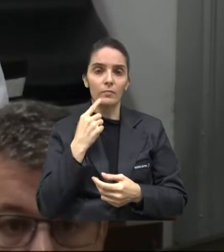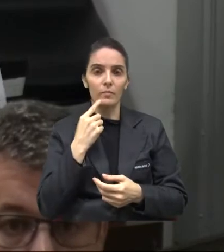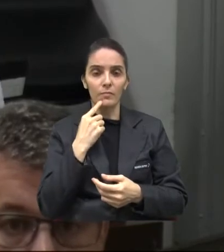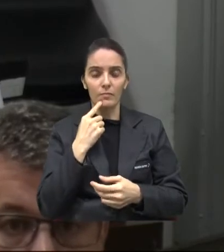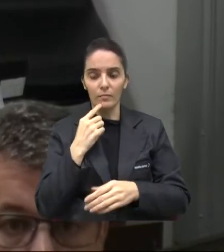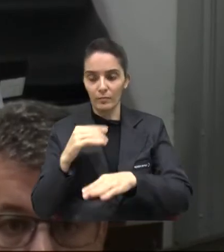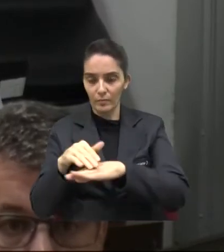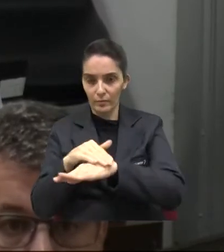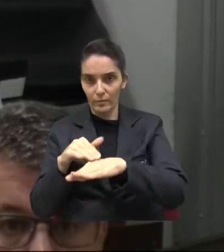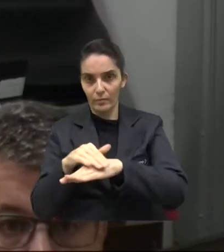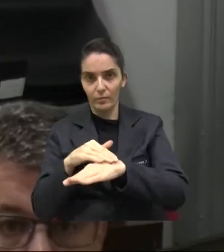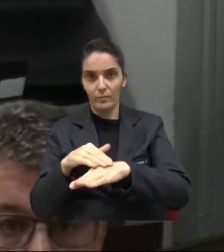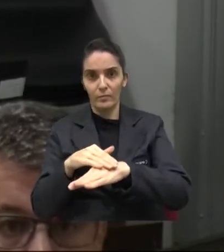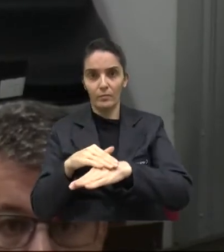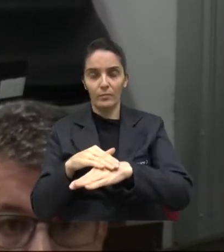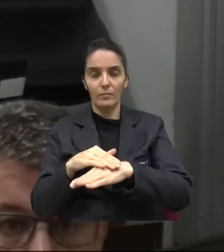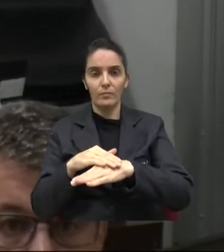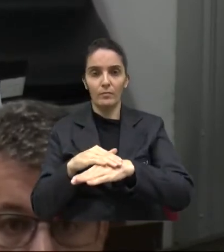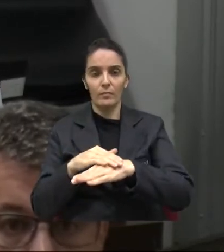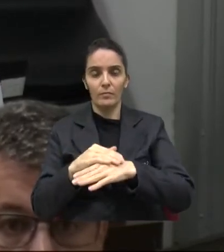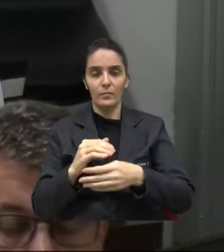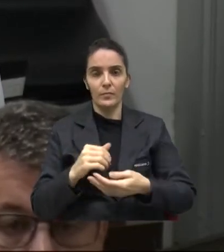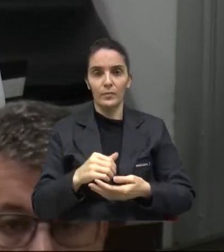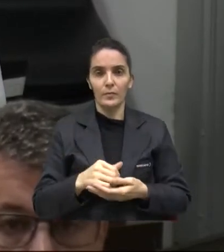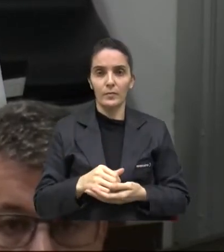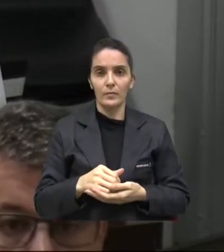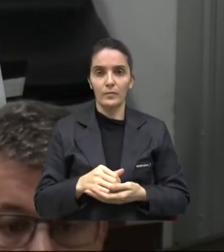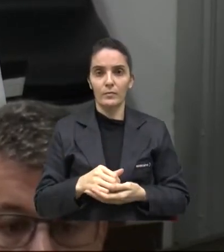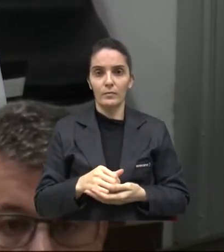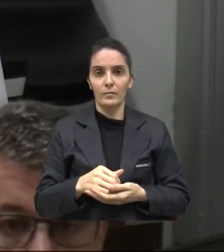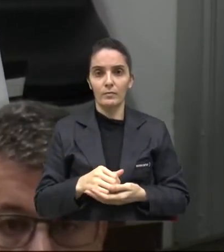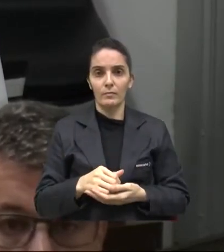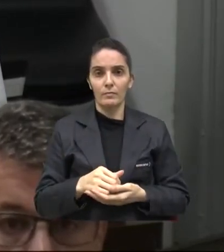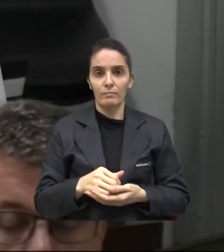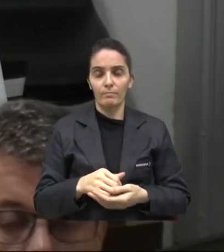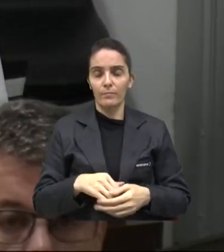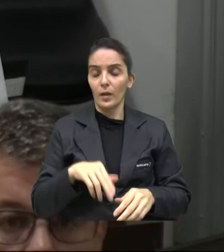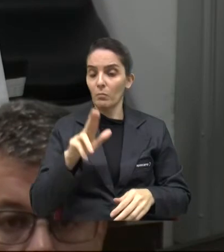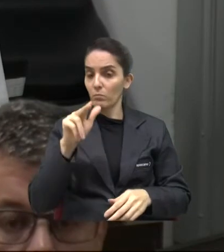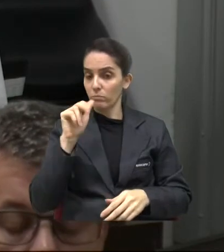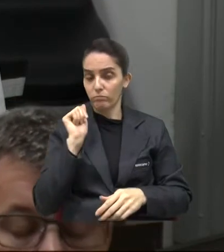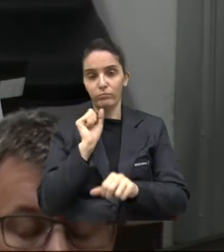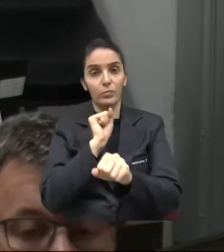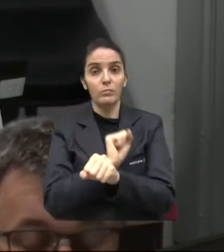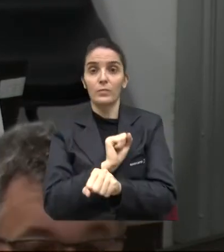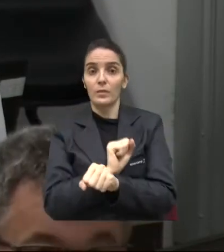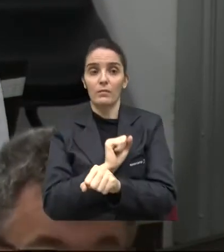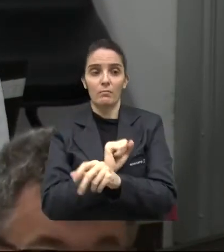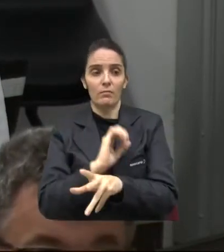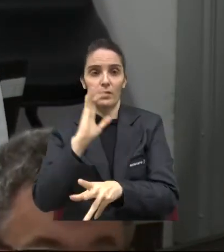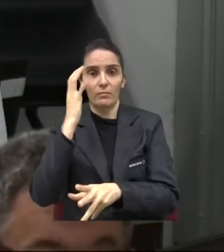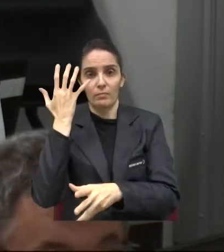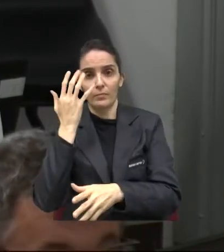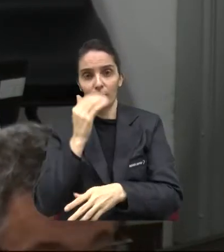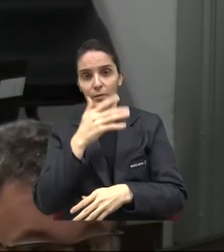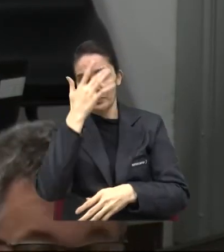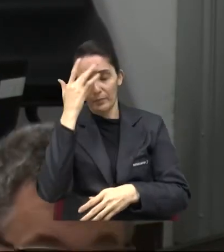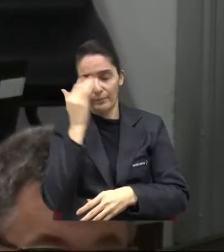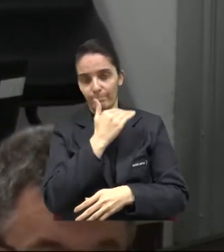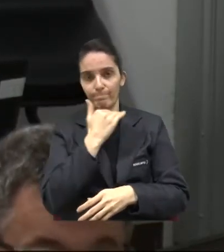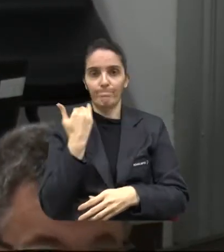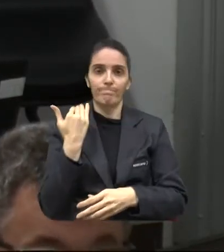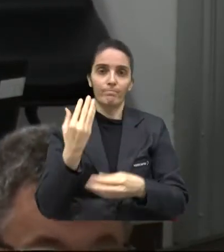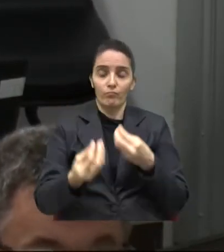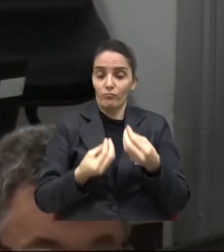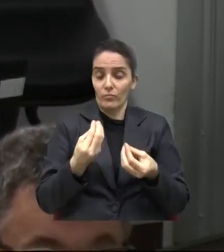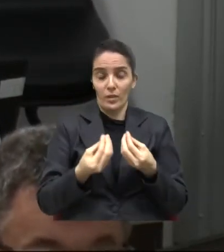Essas notícias, quando pega a gente de surpresa, né? A única notícia que você nunca espera de ninguém. Nunca, não tem como